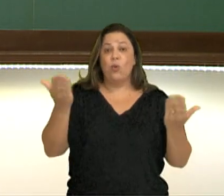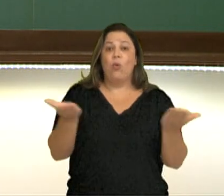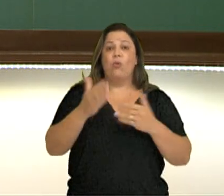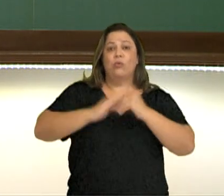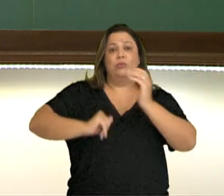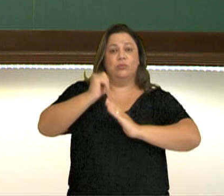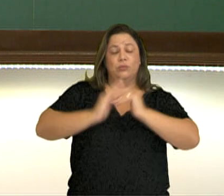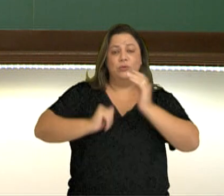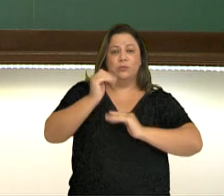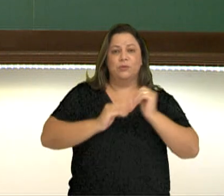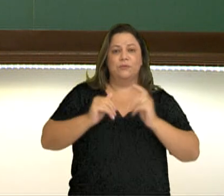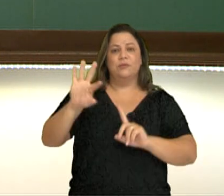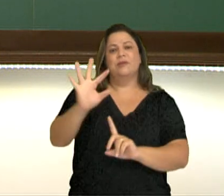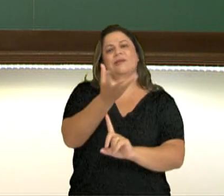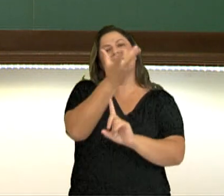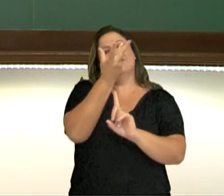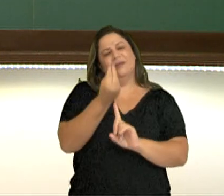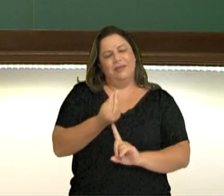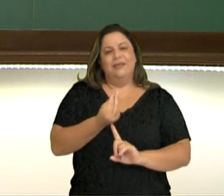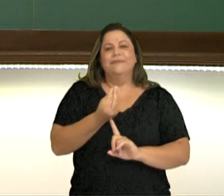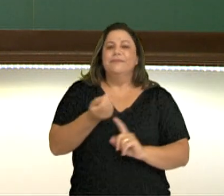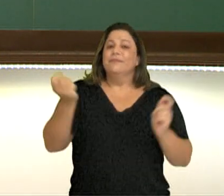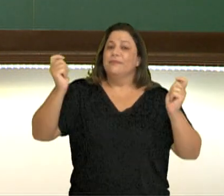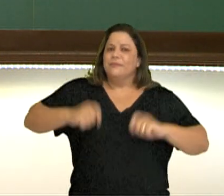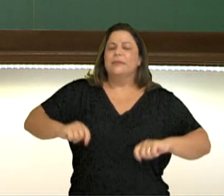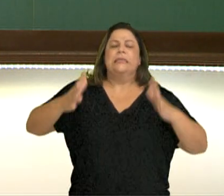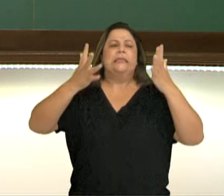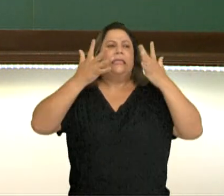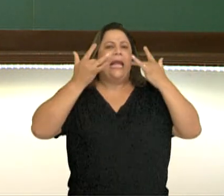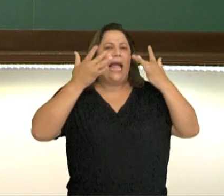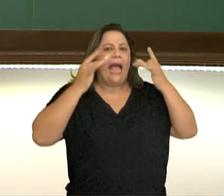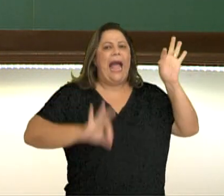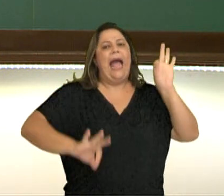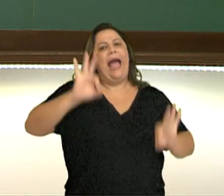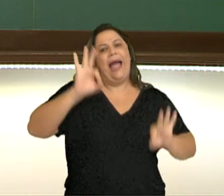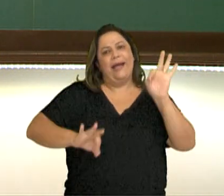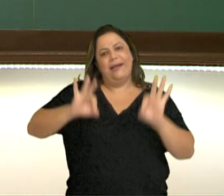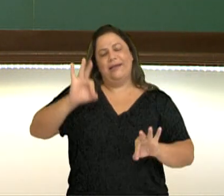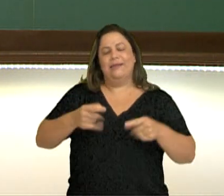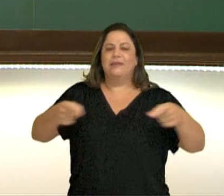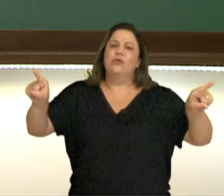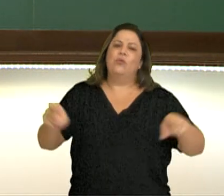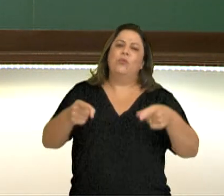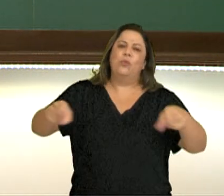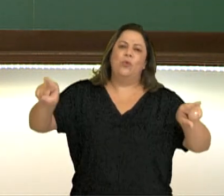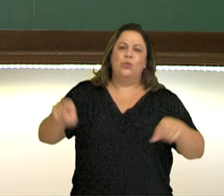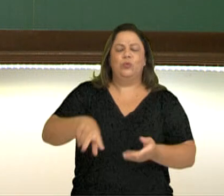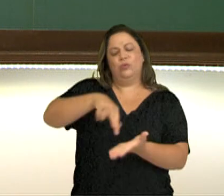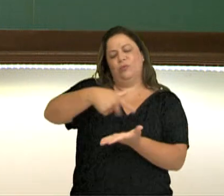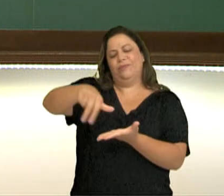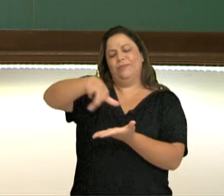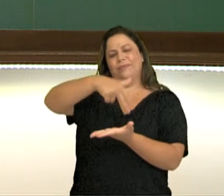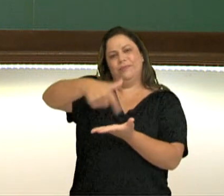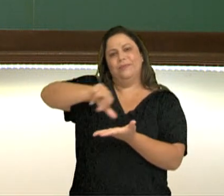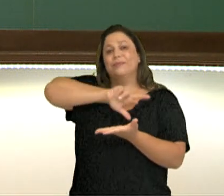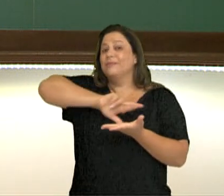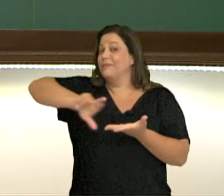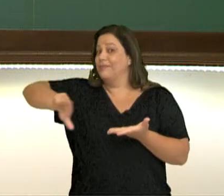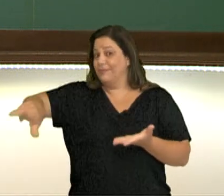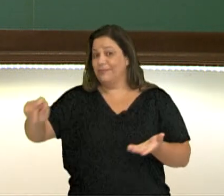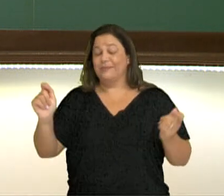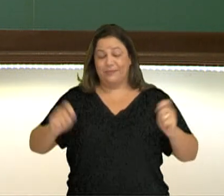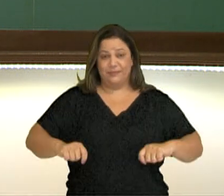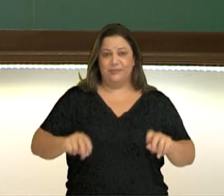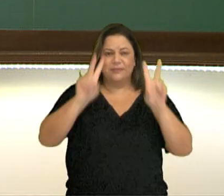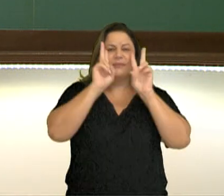profissionais artísticos que se empenham em fazer teatro, produzir música, dança, né? Artistas das